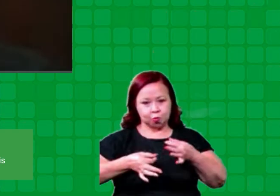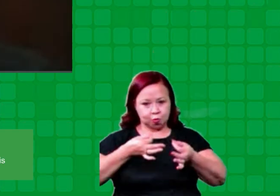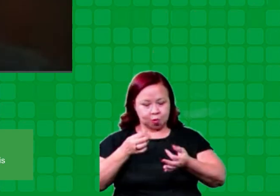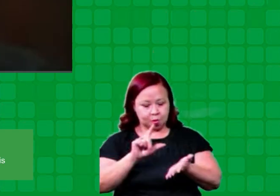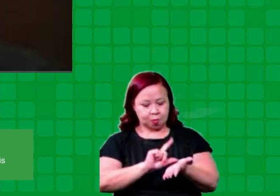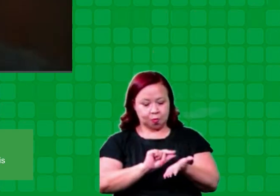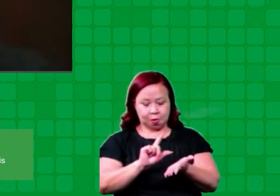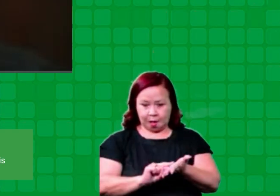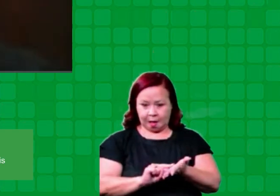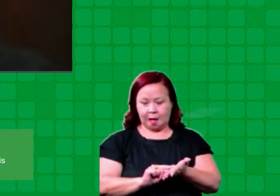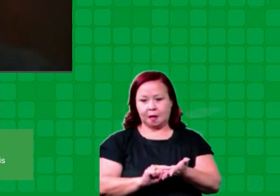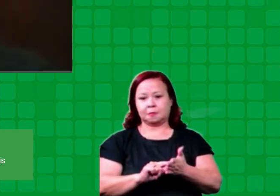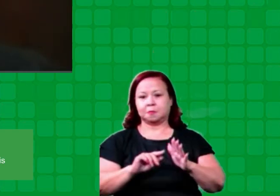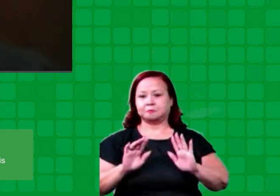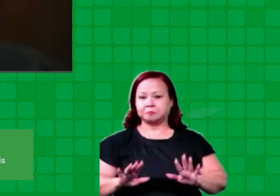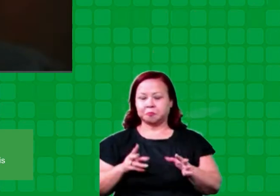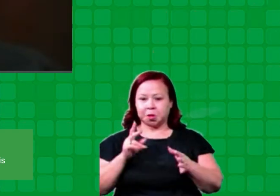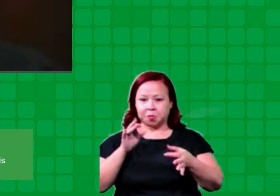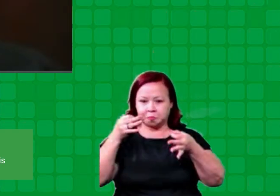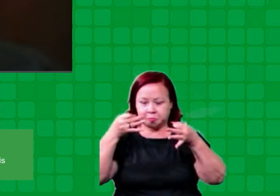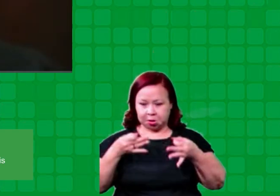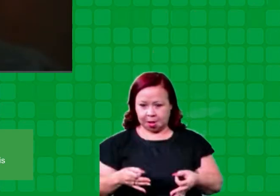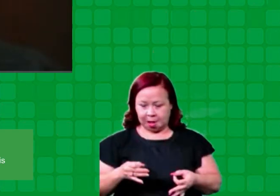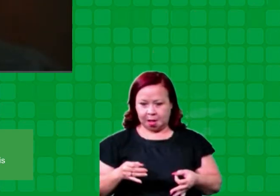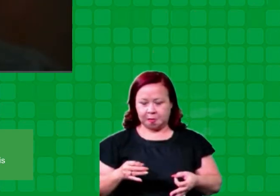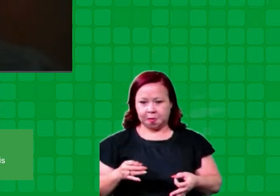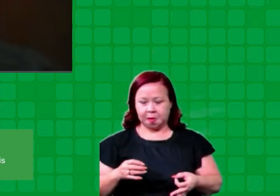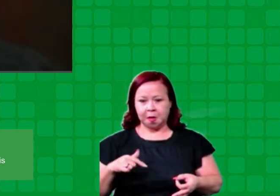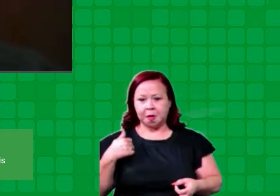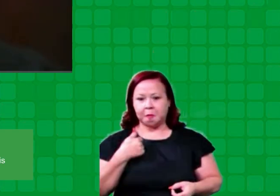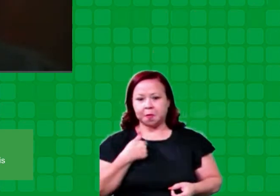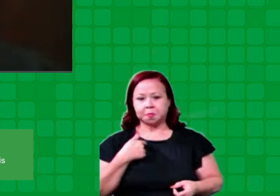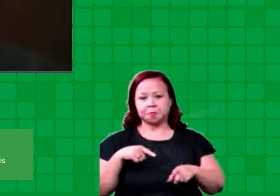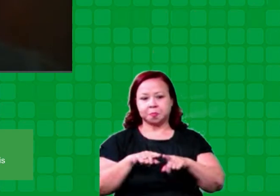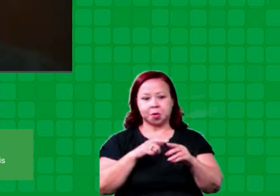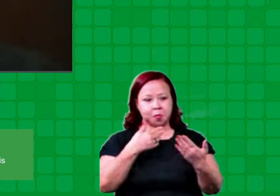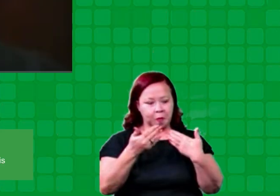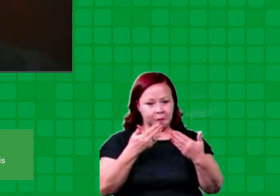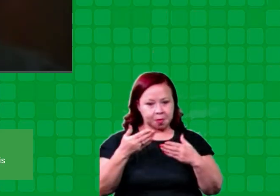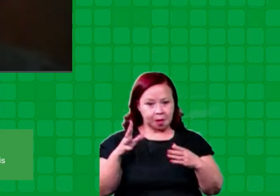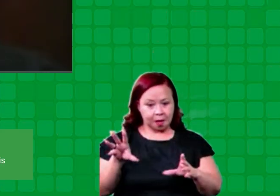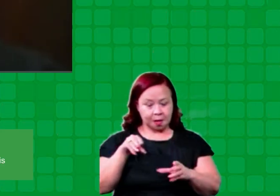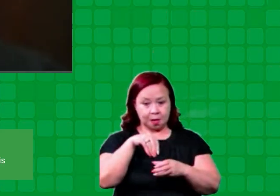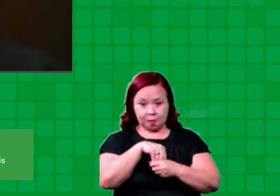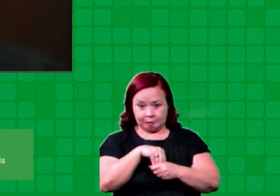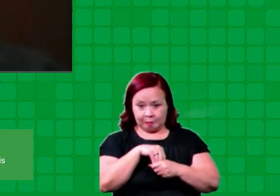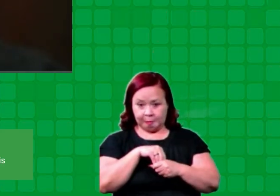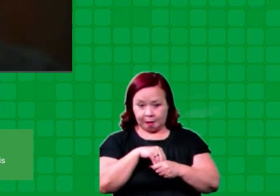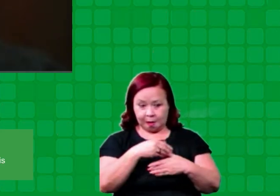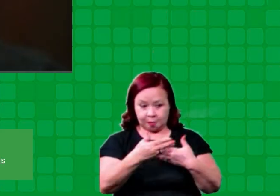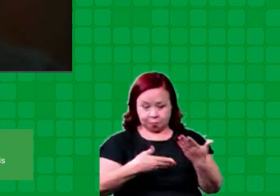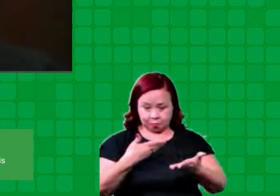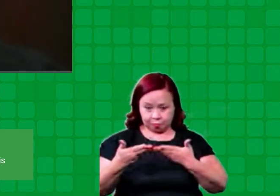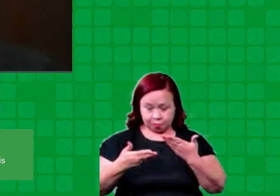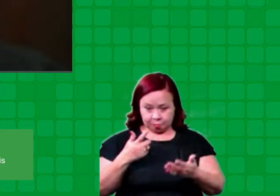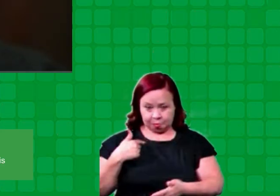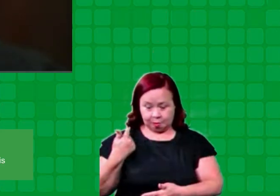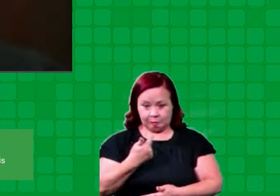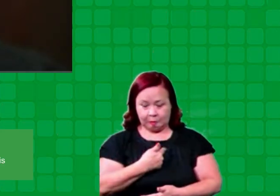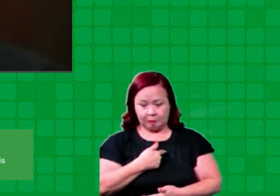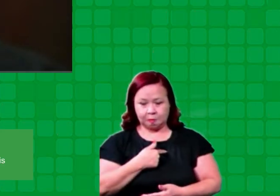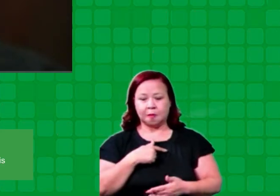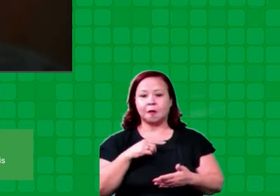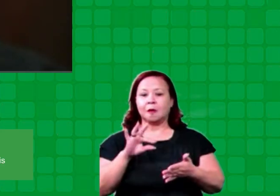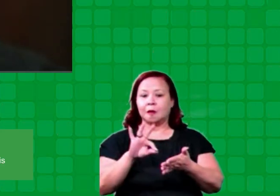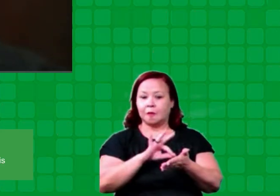tudo certinho e para a gente, né, também conversar aqui internamente, né, entre nós. Então, vai ser